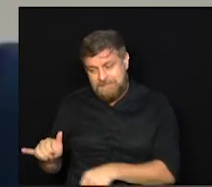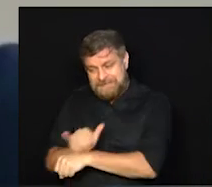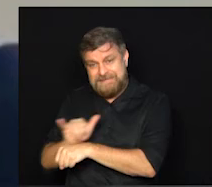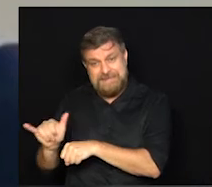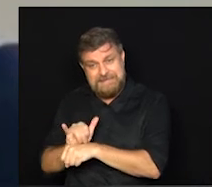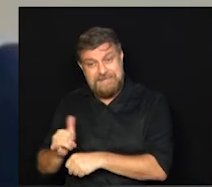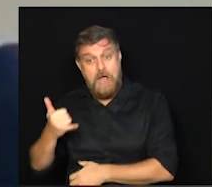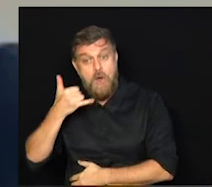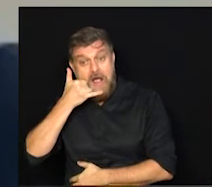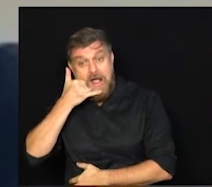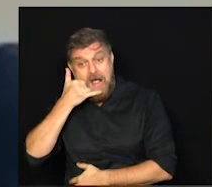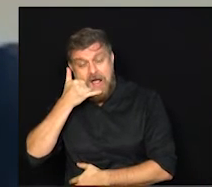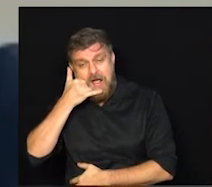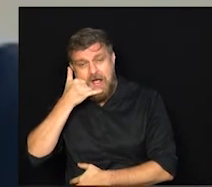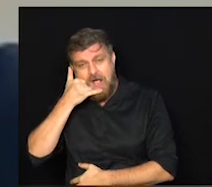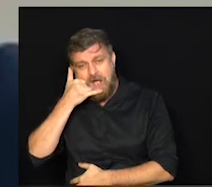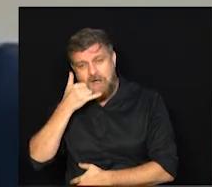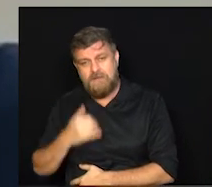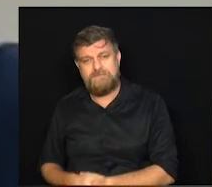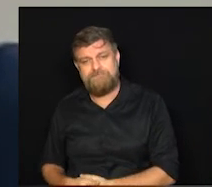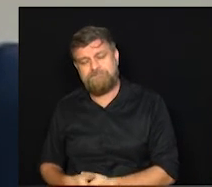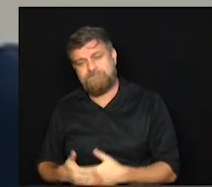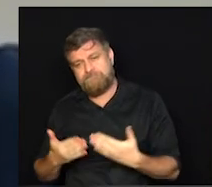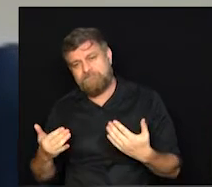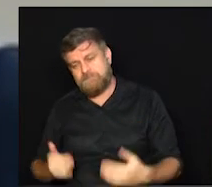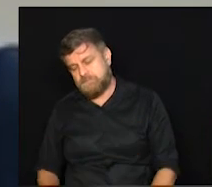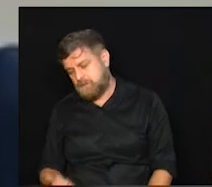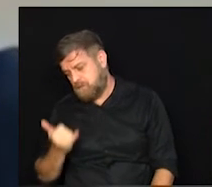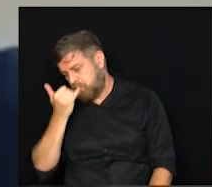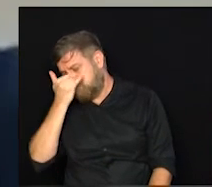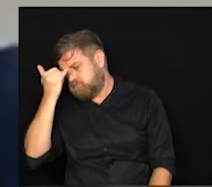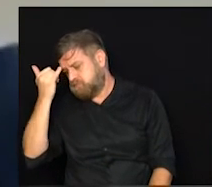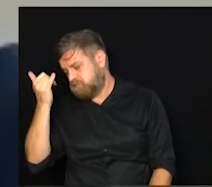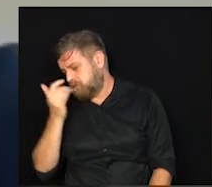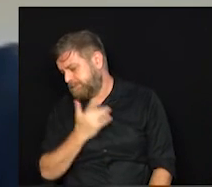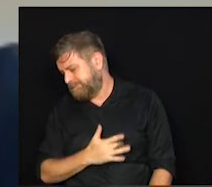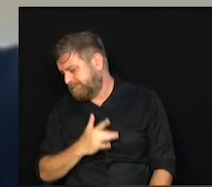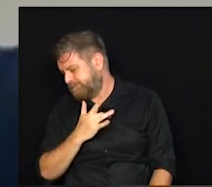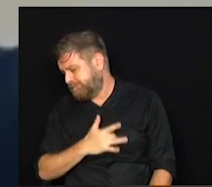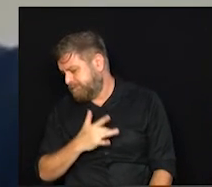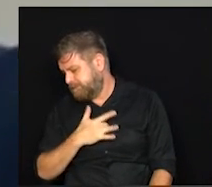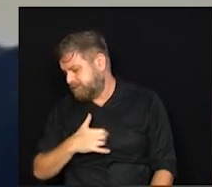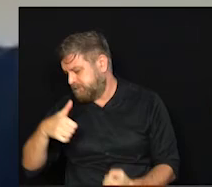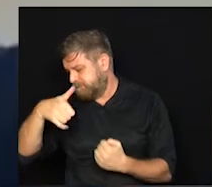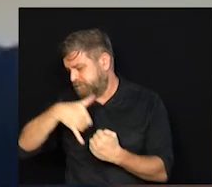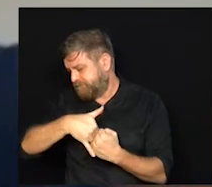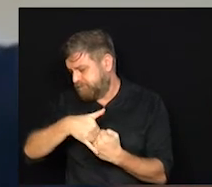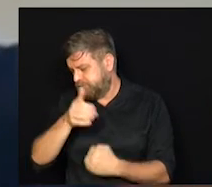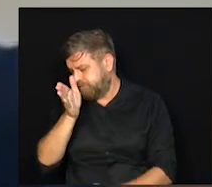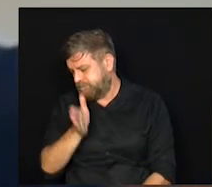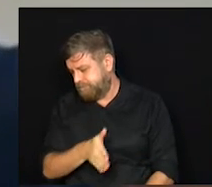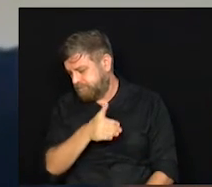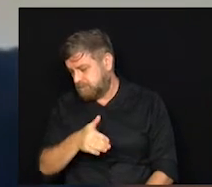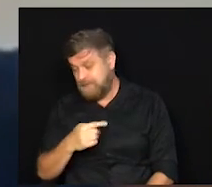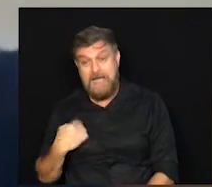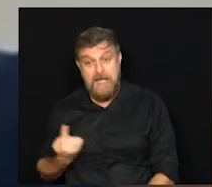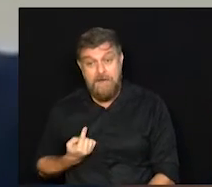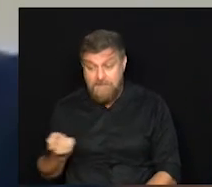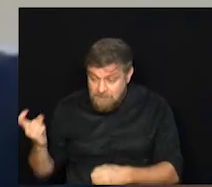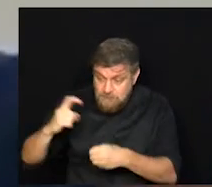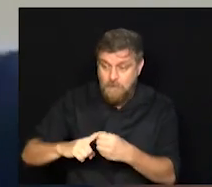acho, assim, foi uma pena perder. Então, eu acho que é muito importante a gente